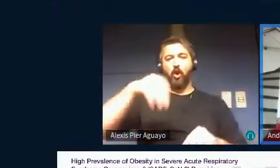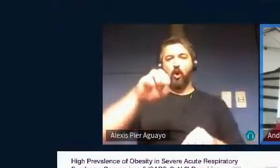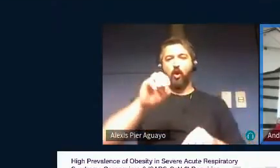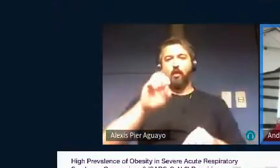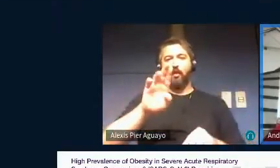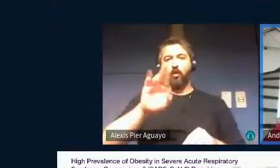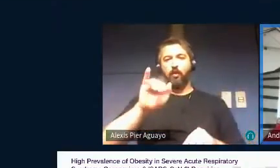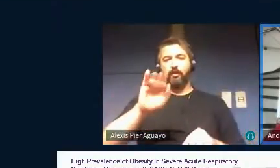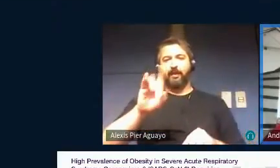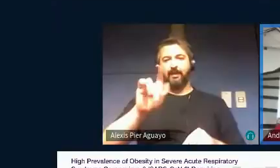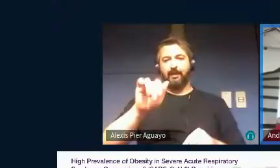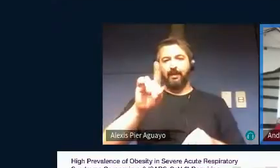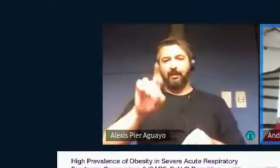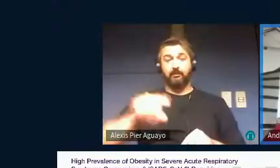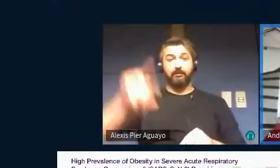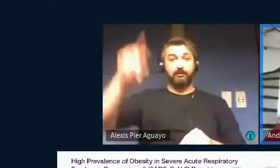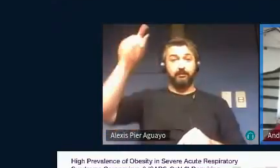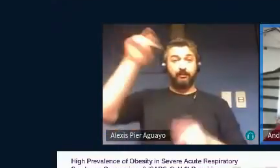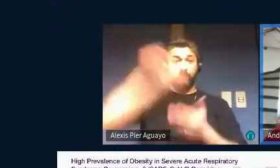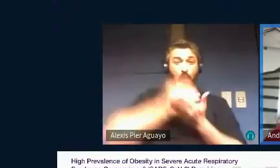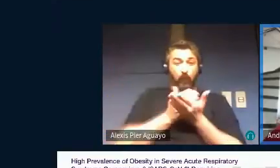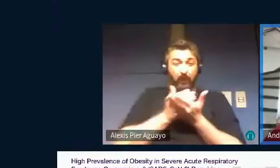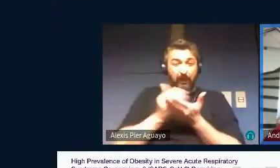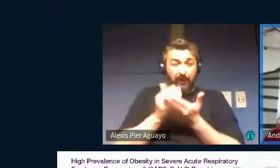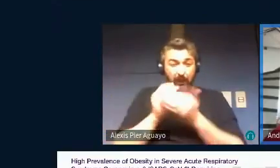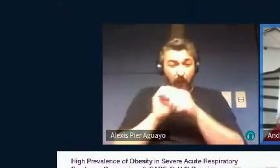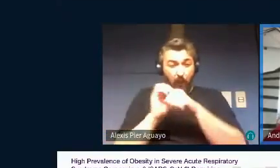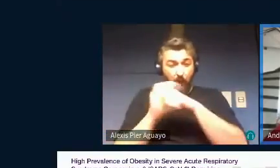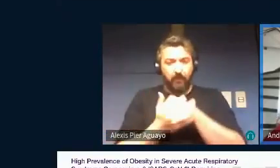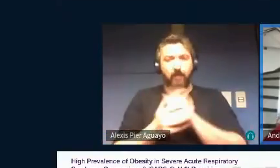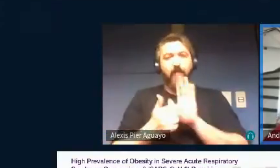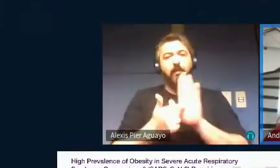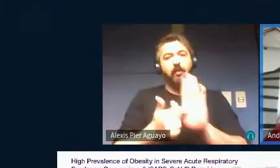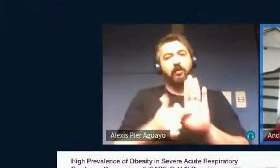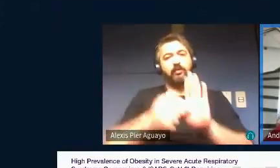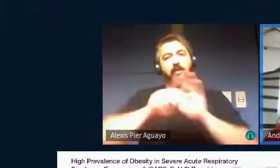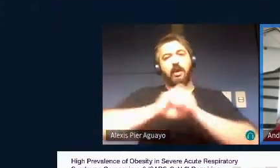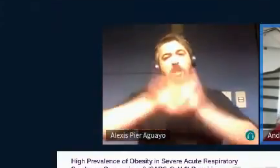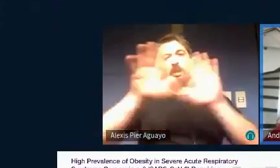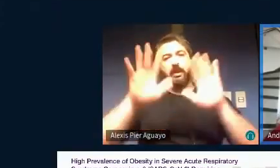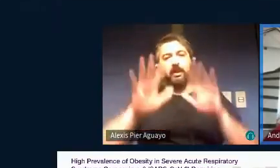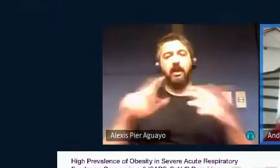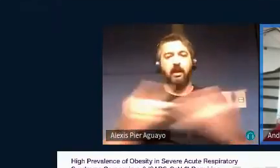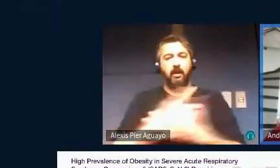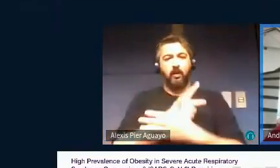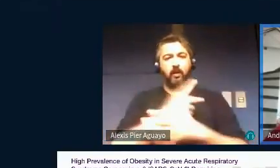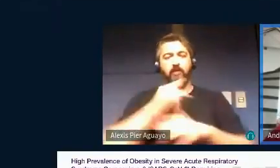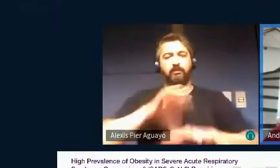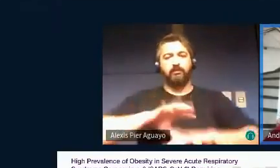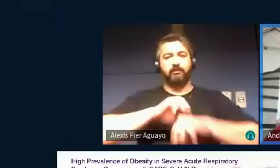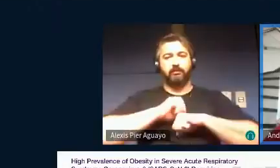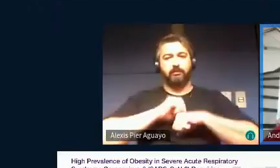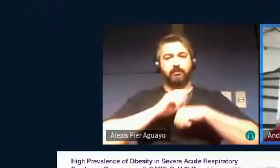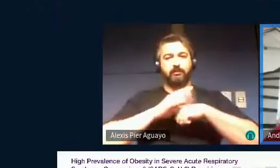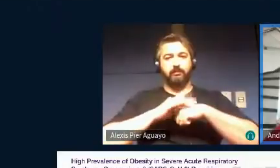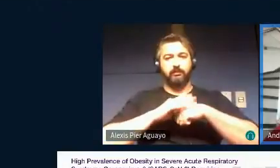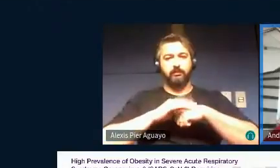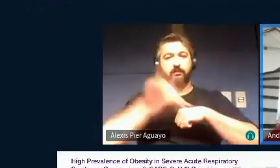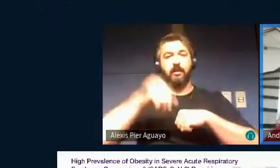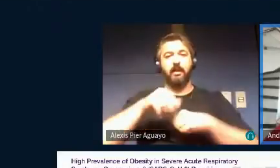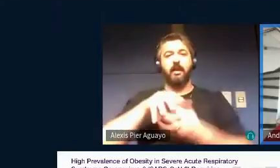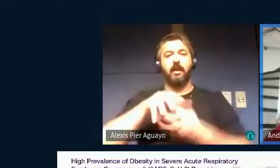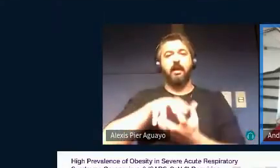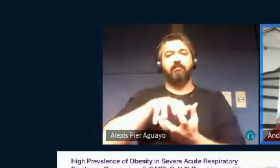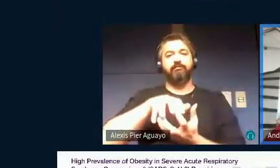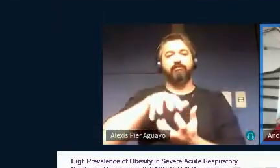começo da epidemia, ficou muito claro que o principal fator de risco para a evolução grave da forma da doença era o envelhecimento,